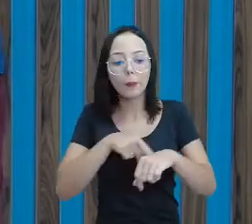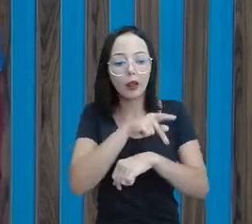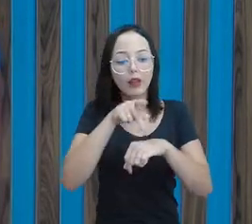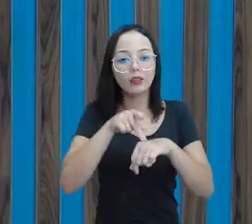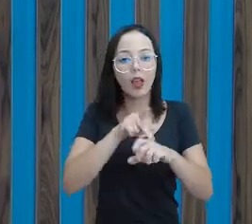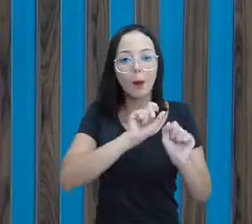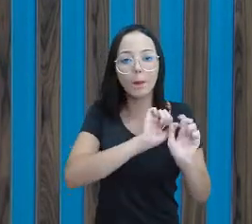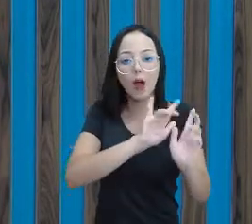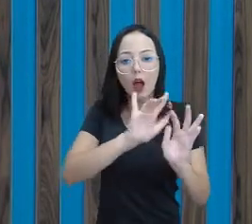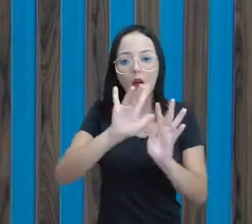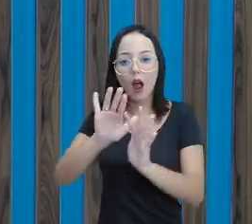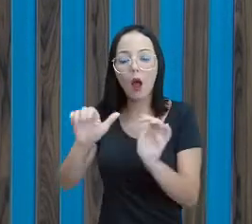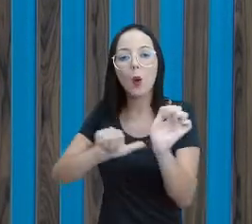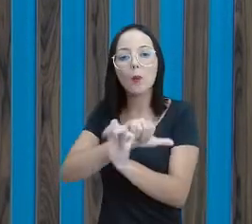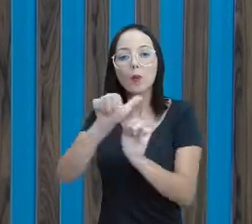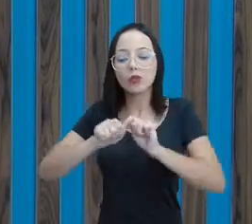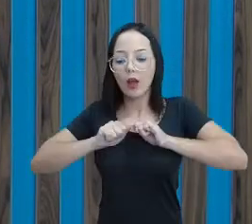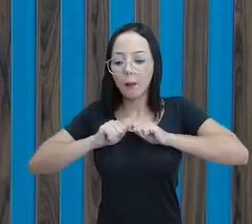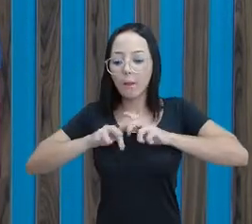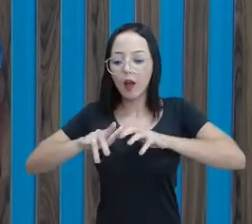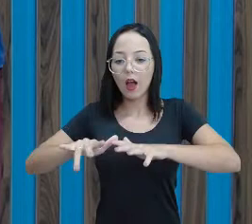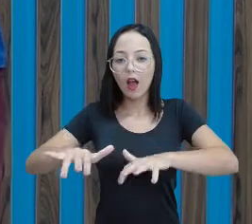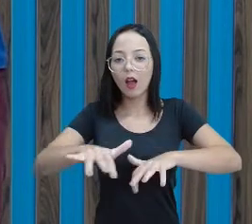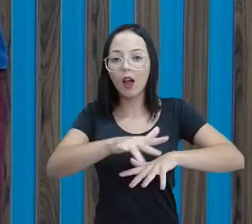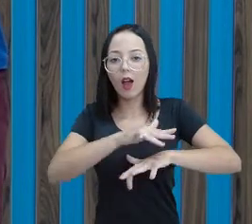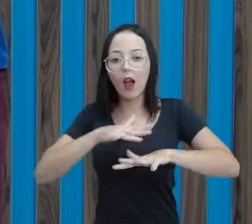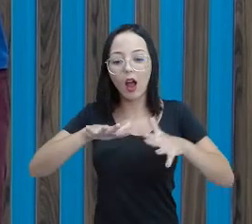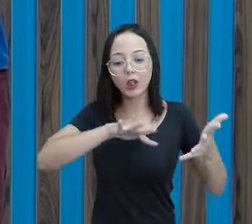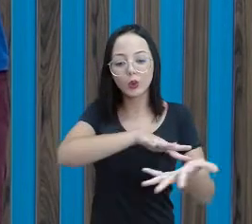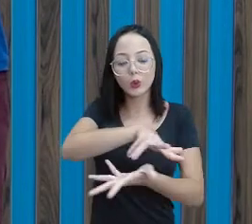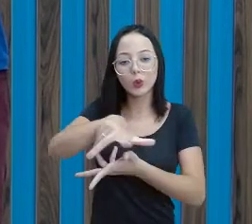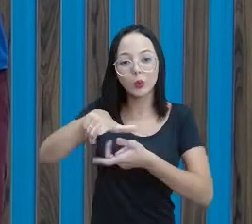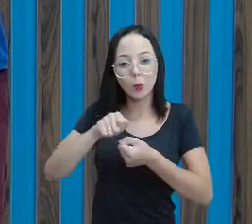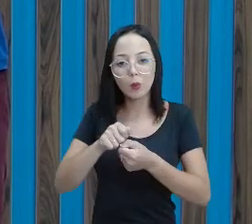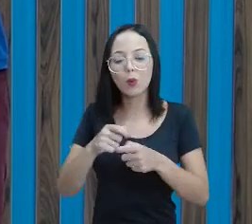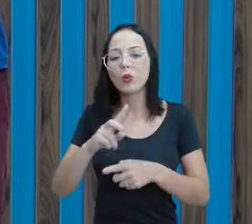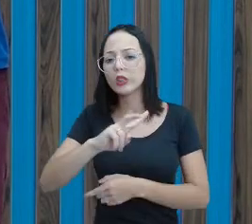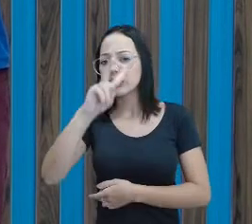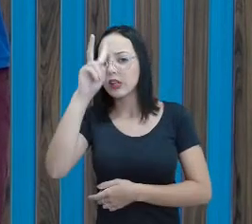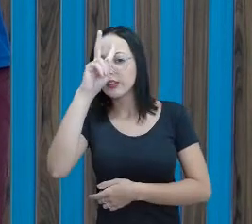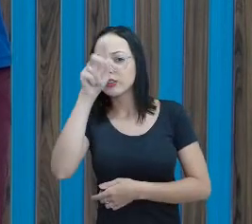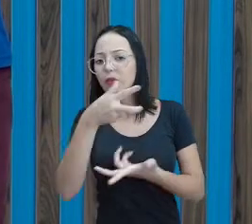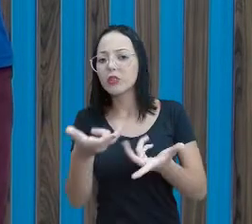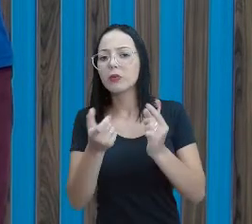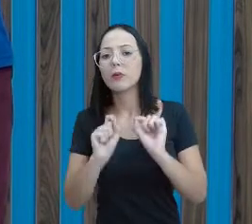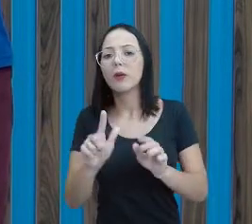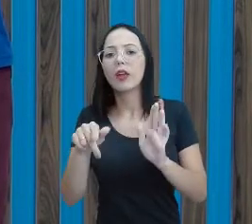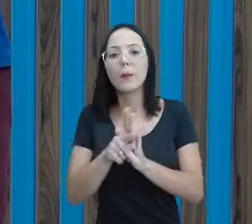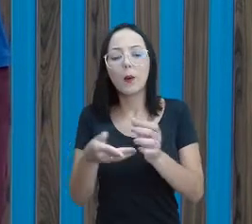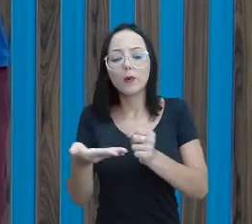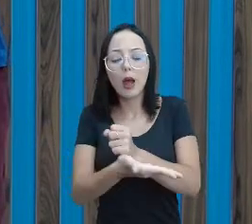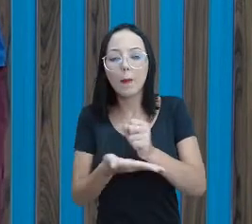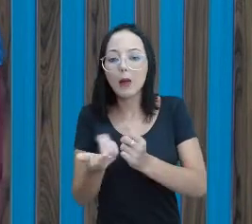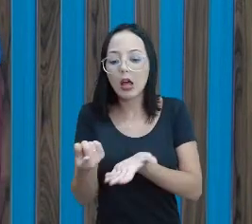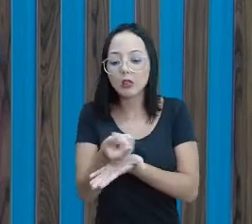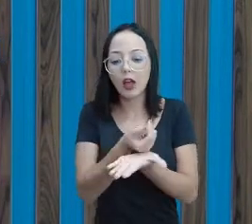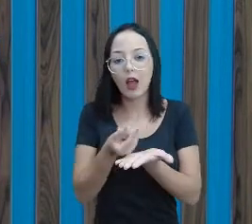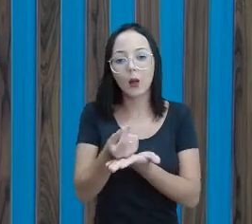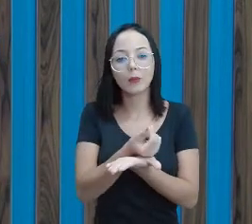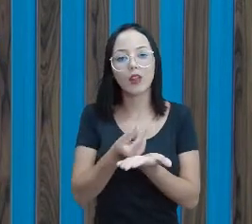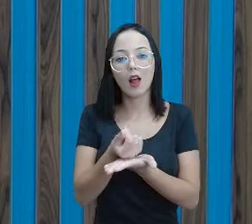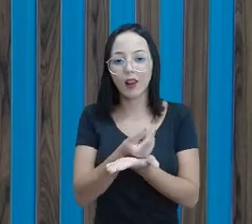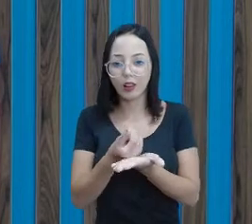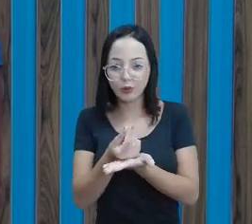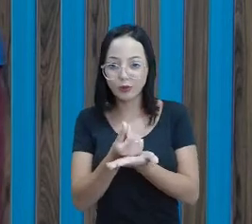mundo e aí começa a industrialização. Na história vocês vão ver que isso é a base do